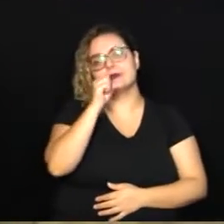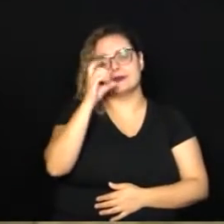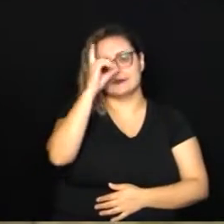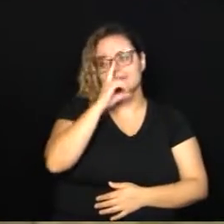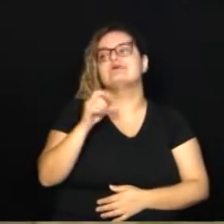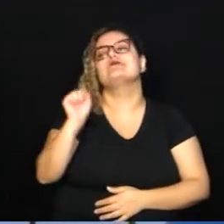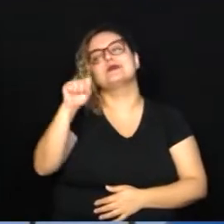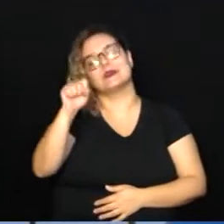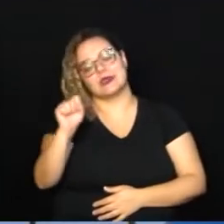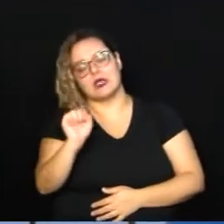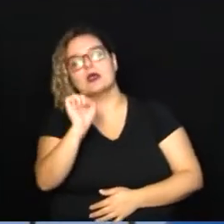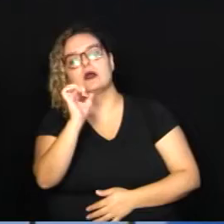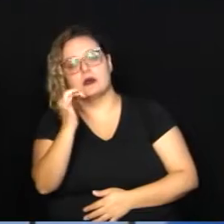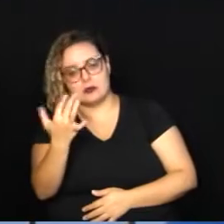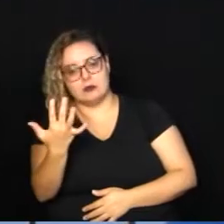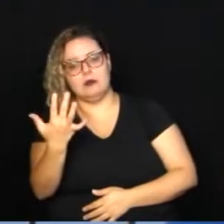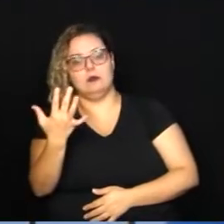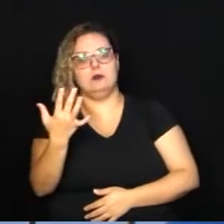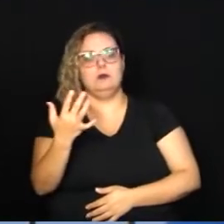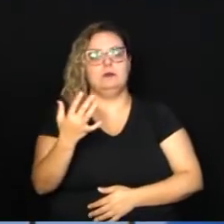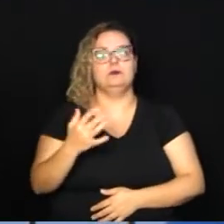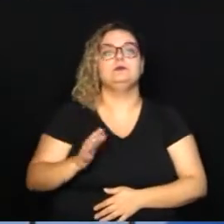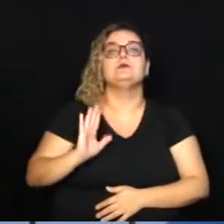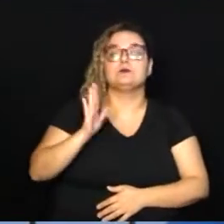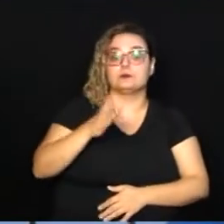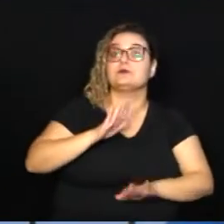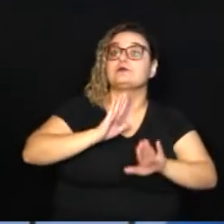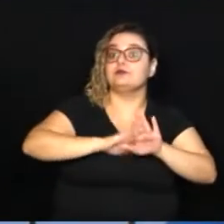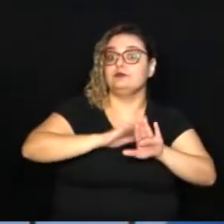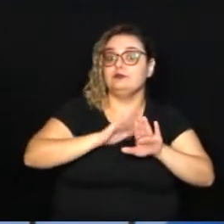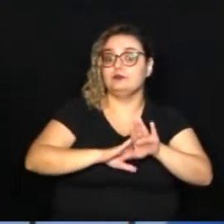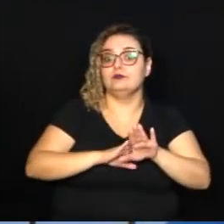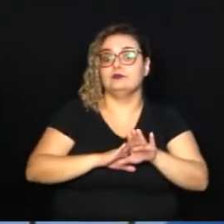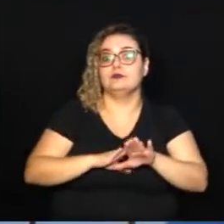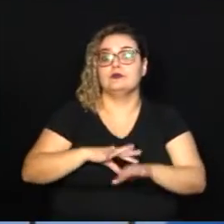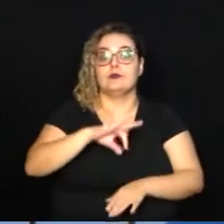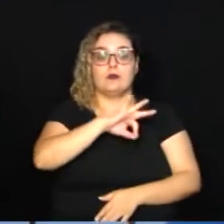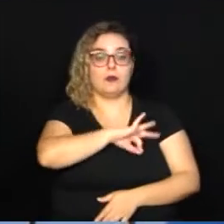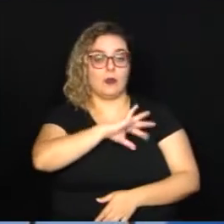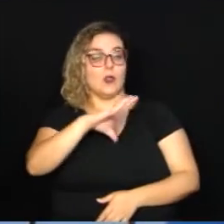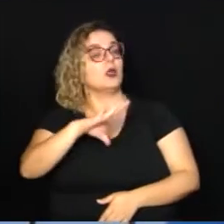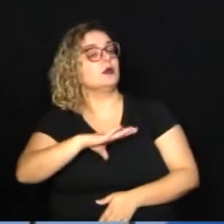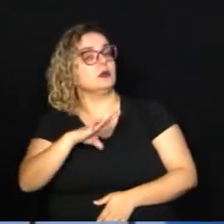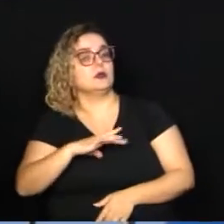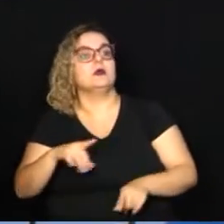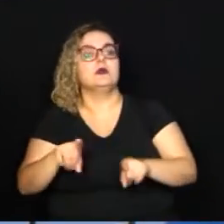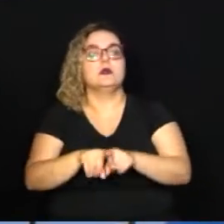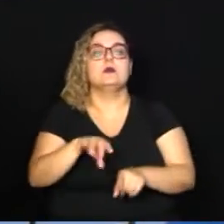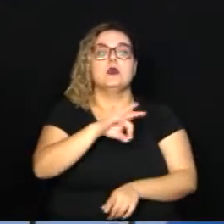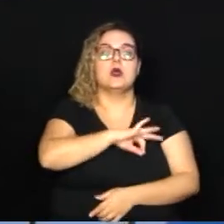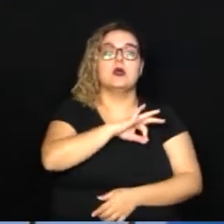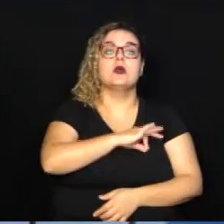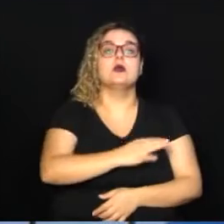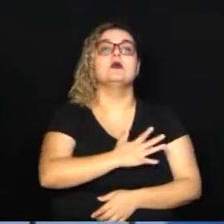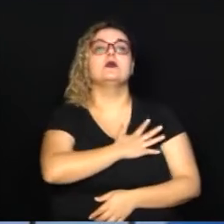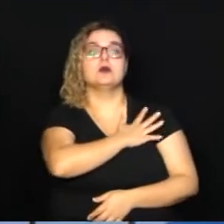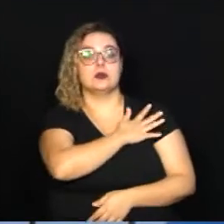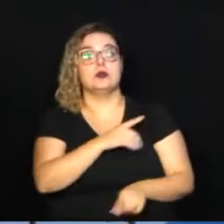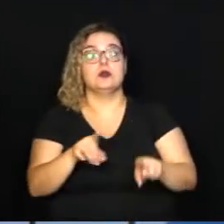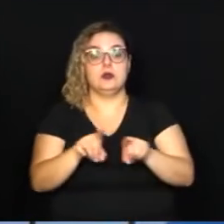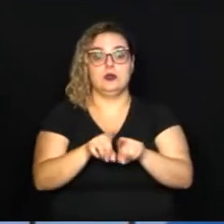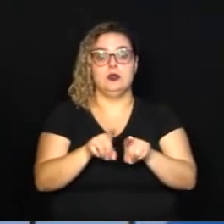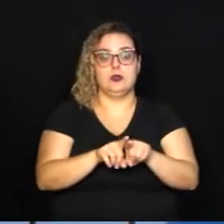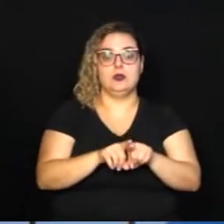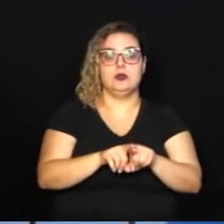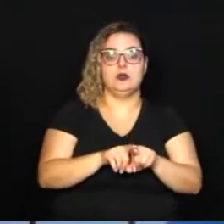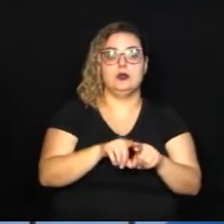já um anúncio de uma atuação conjunta entre a Guarda Municipal, a Polícia Militar e também os